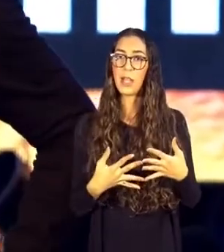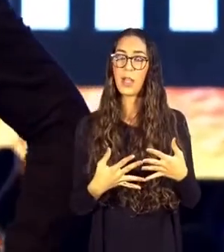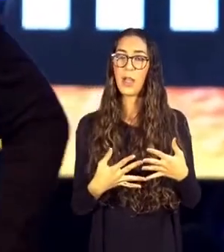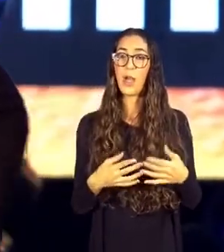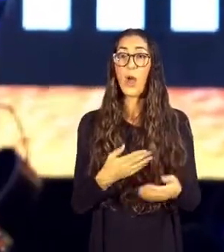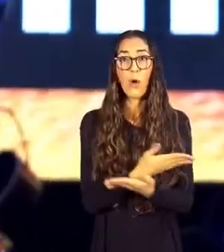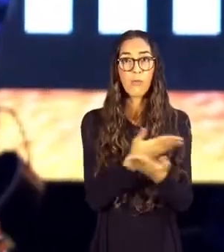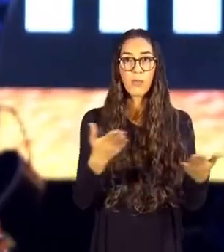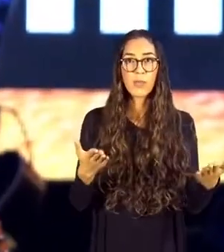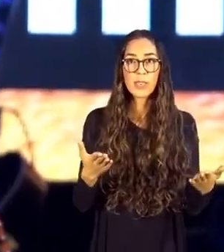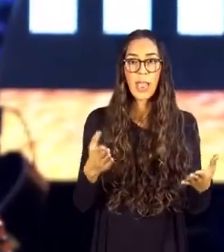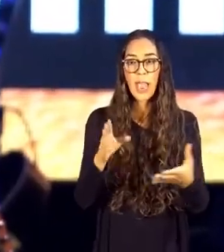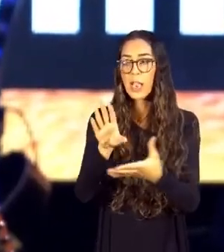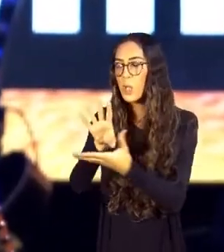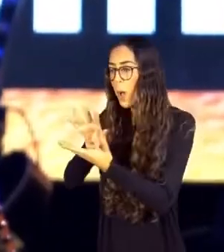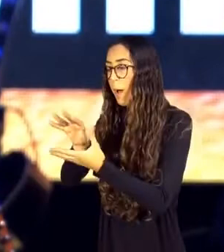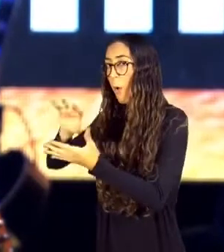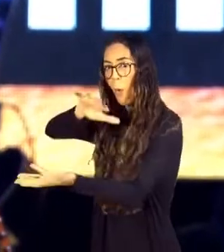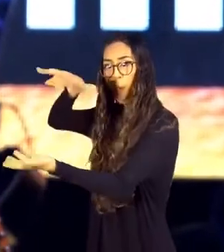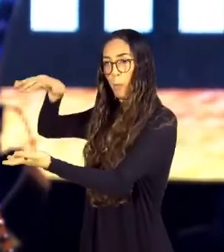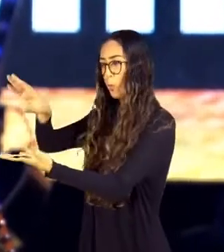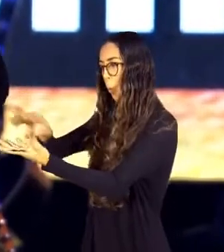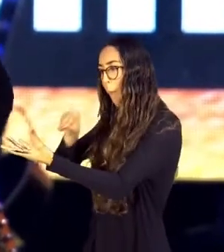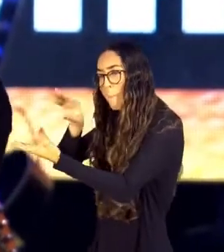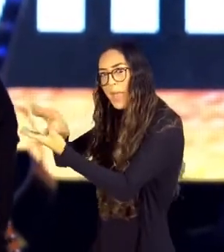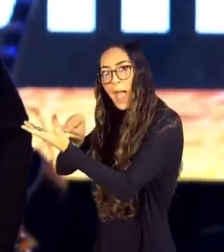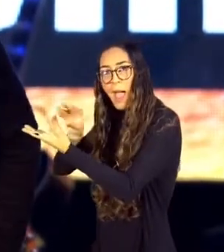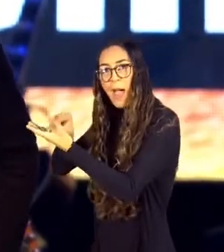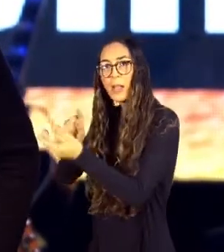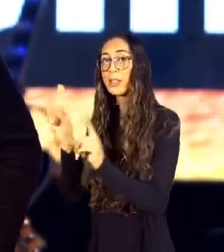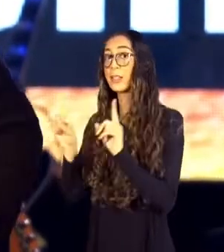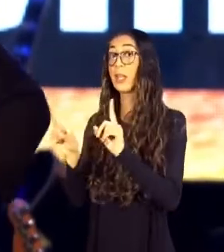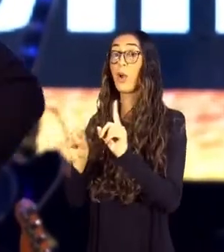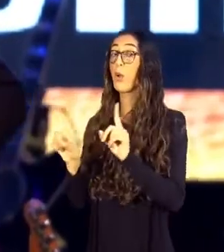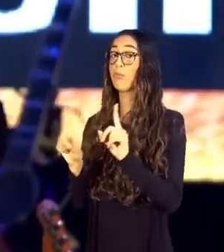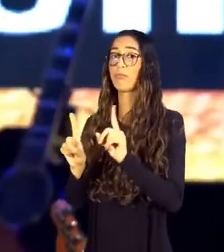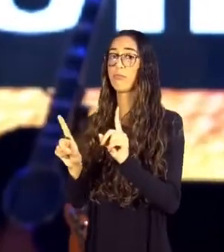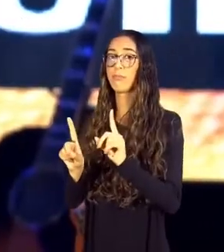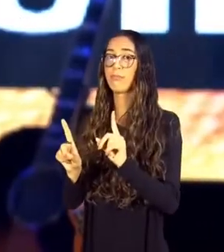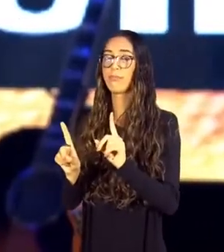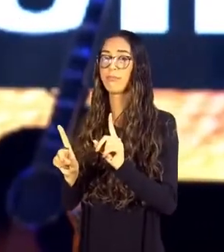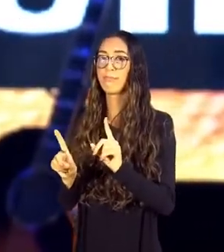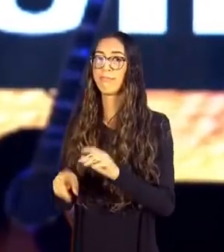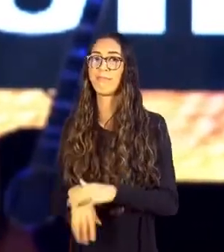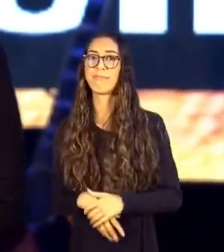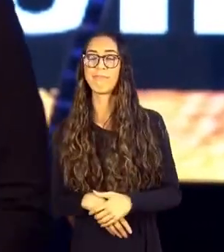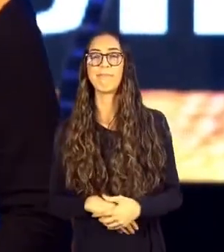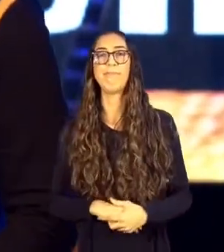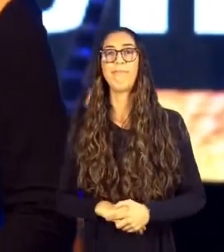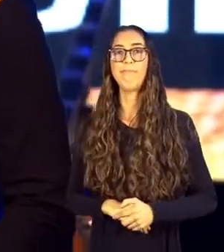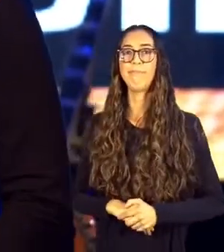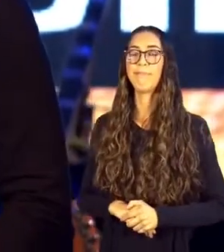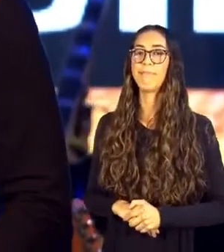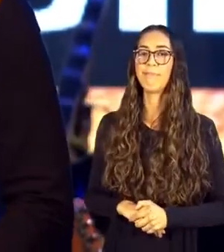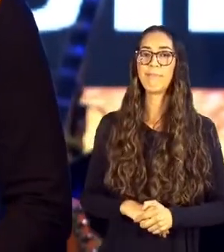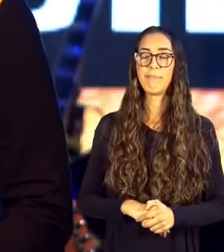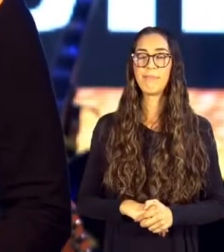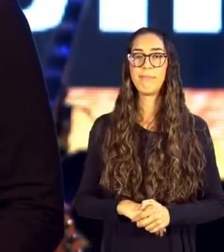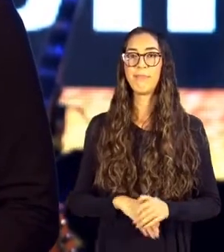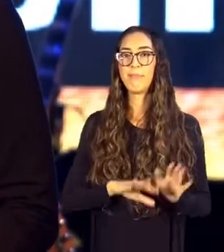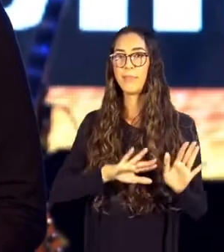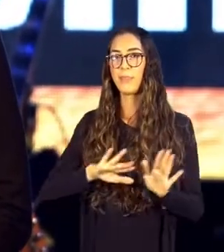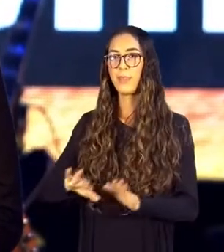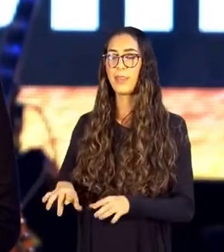mundo, irmãos? Eu comecei a escutar umas notícias. E eu vou ser sincero para vocês, eu comecei a ficar angustiado, triste e